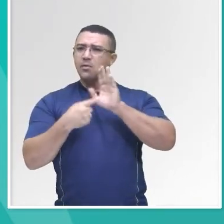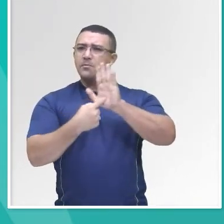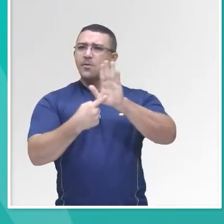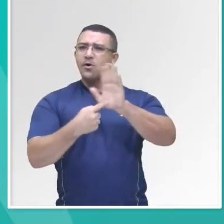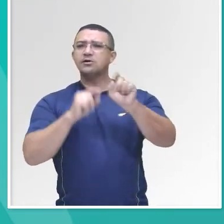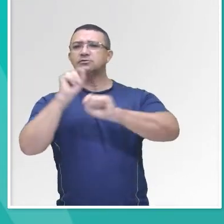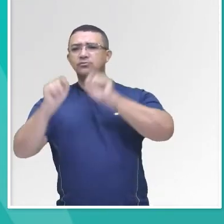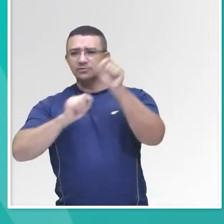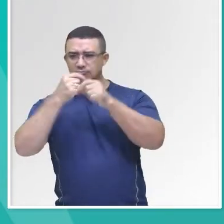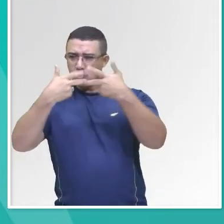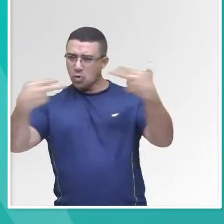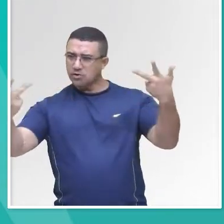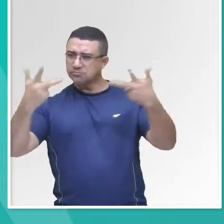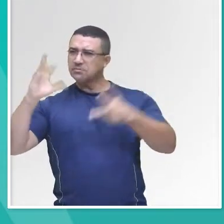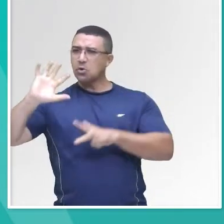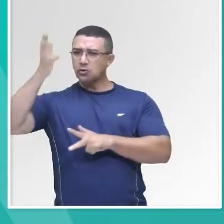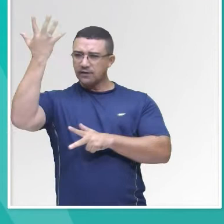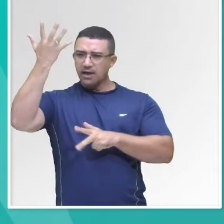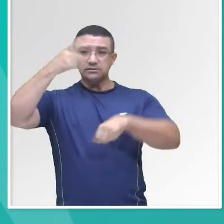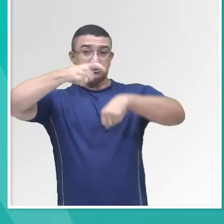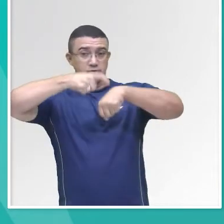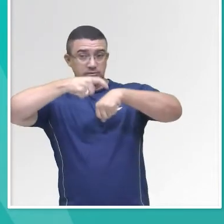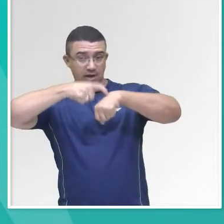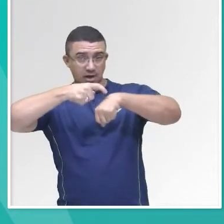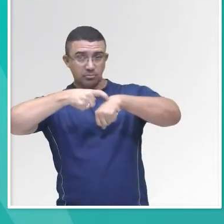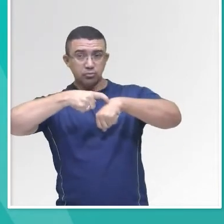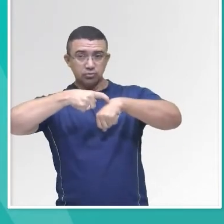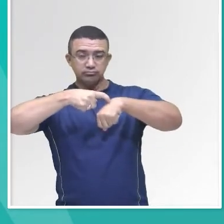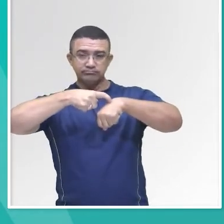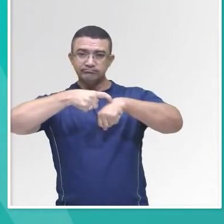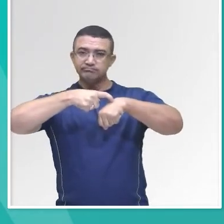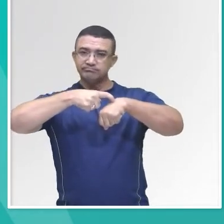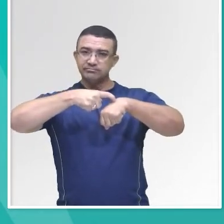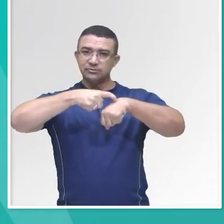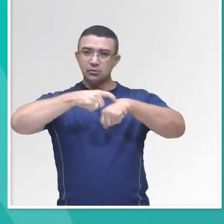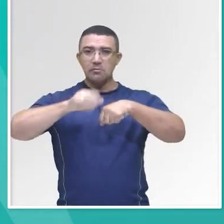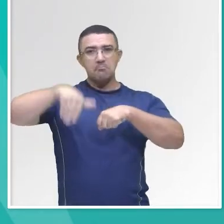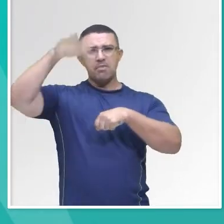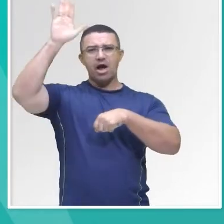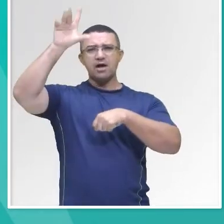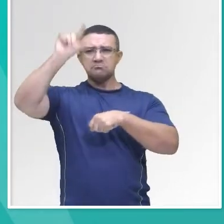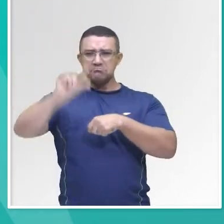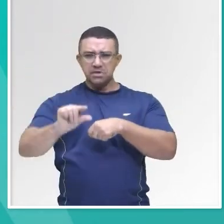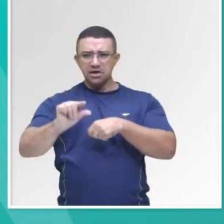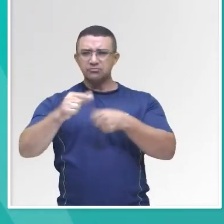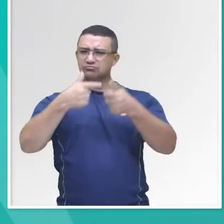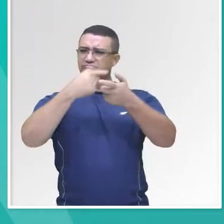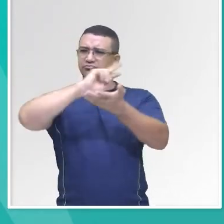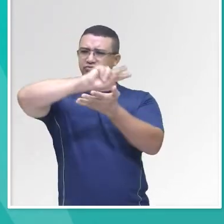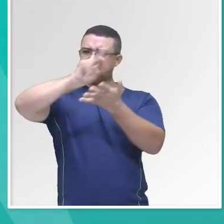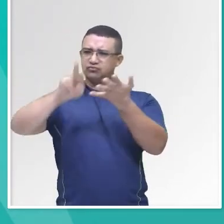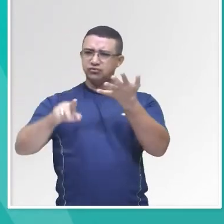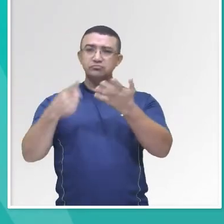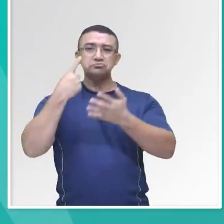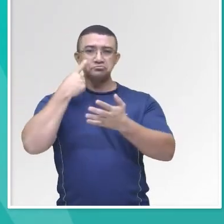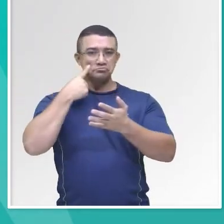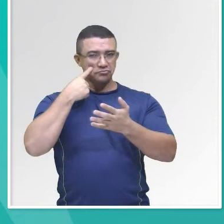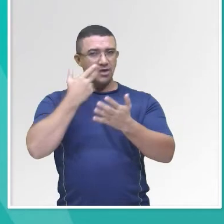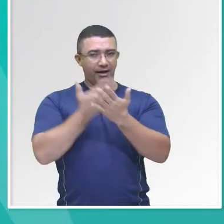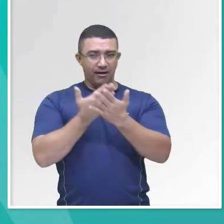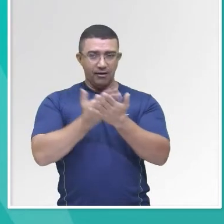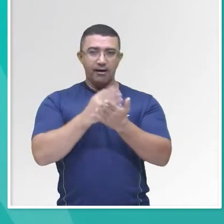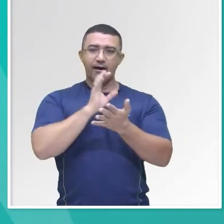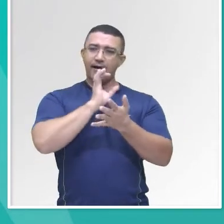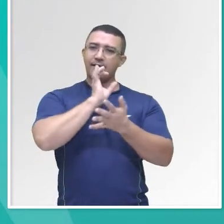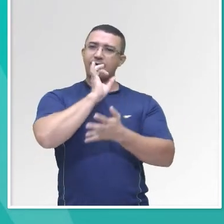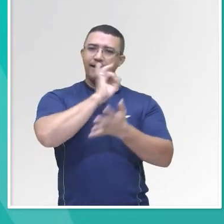de tempo, de lugar, de modo, de intensidade, aqueles que nós vimos durante a aula, né? E cada um deles,